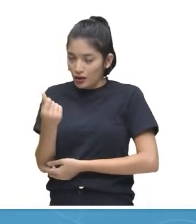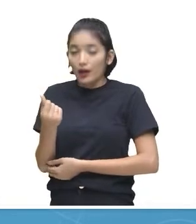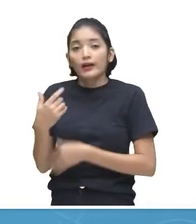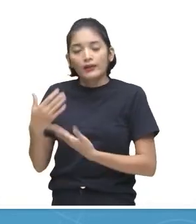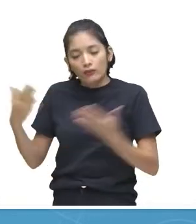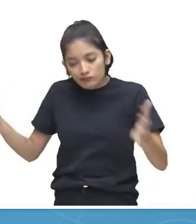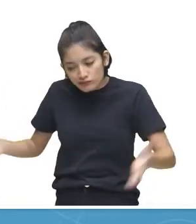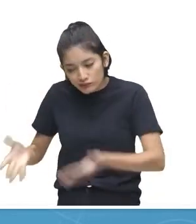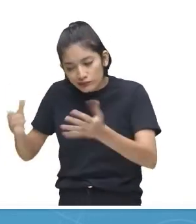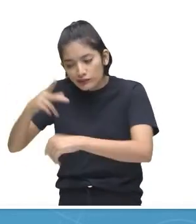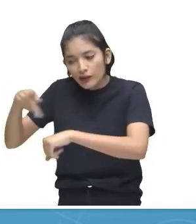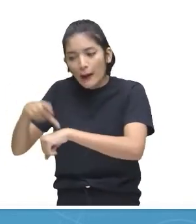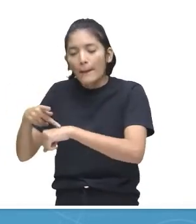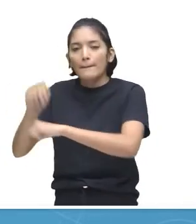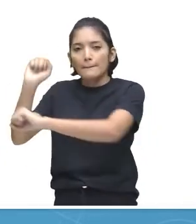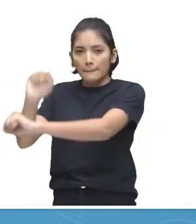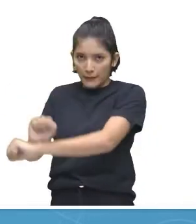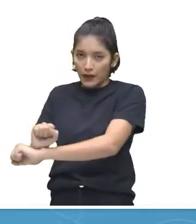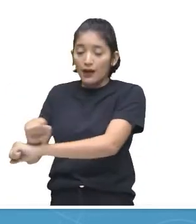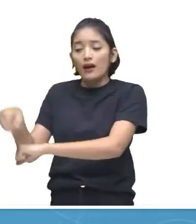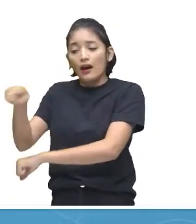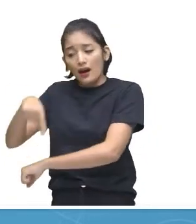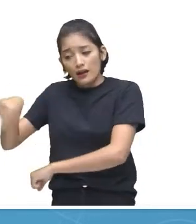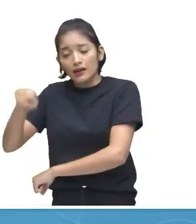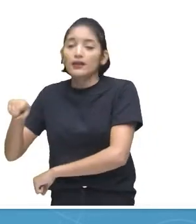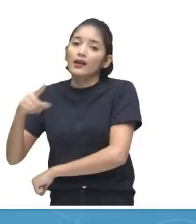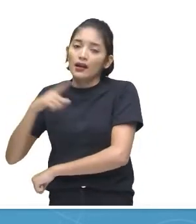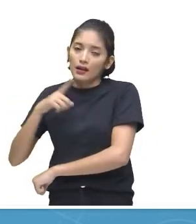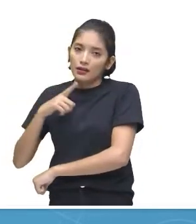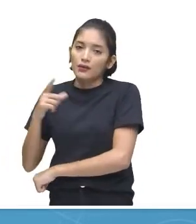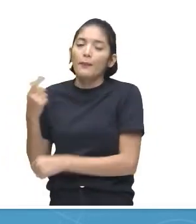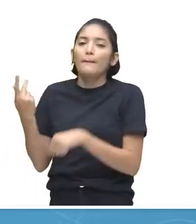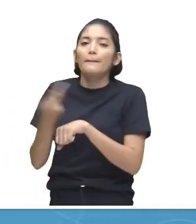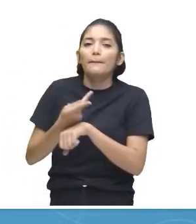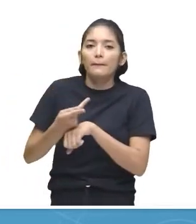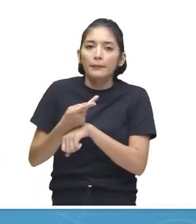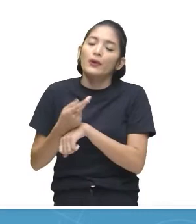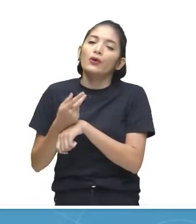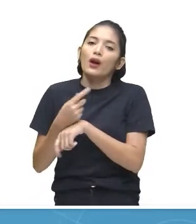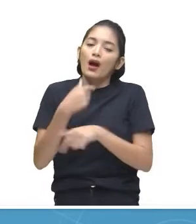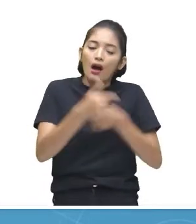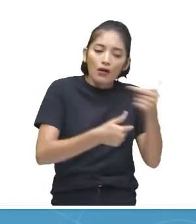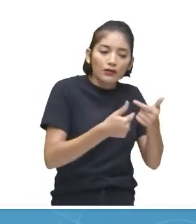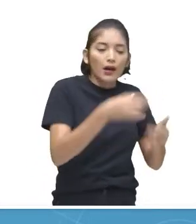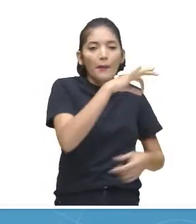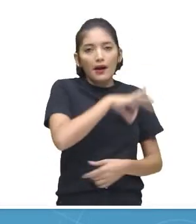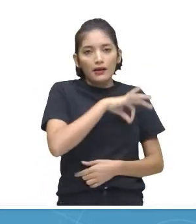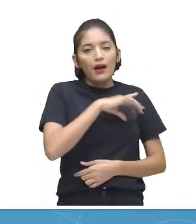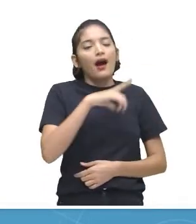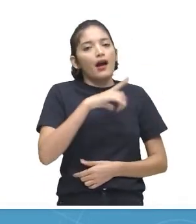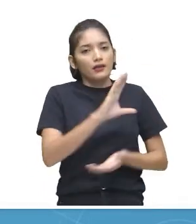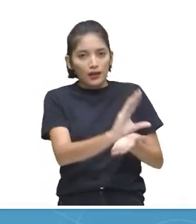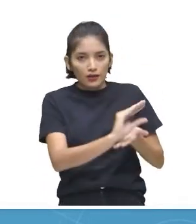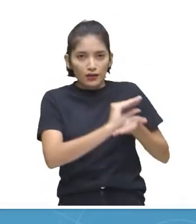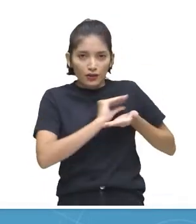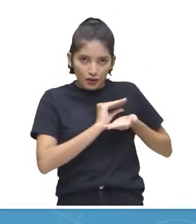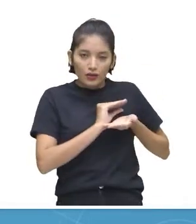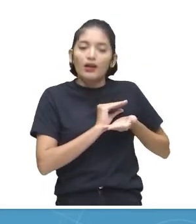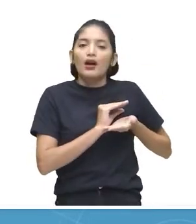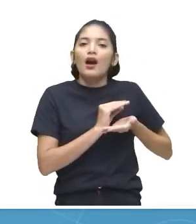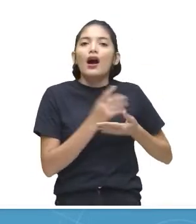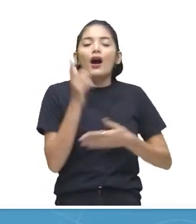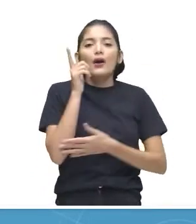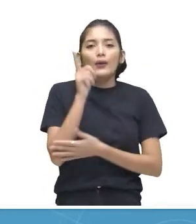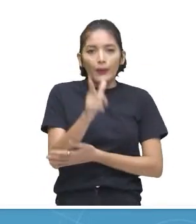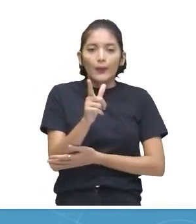a escravidão para que esses escravos procurassem procurar um trabalho assalariado e aí sim receber dinheiro e então começar a